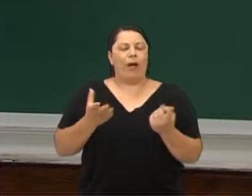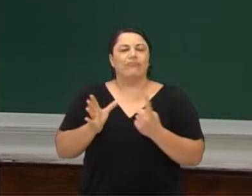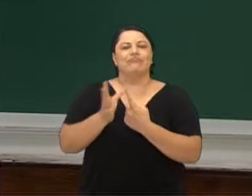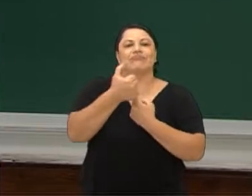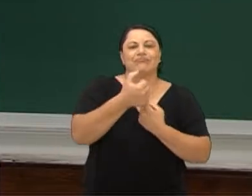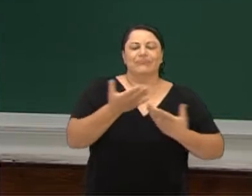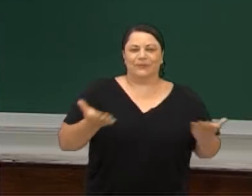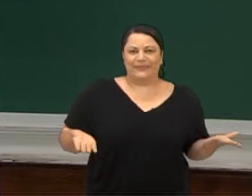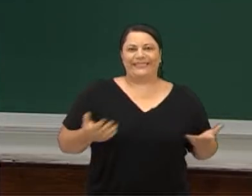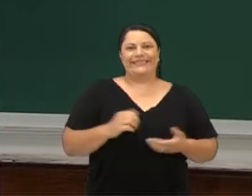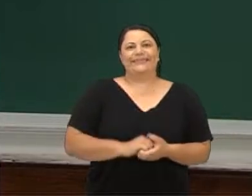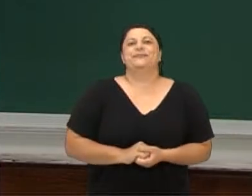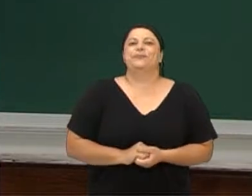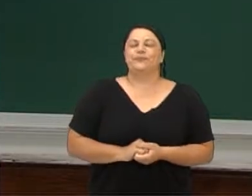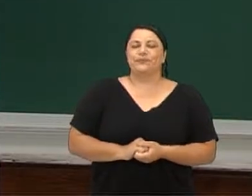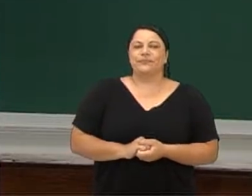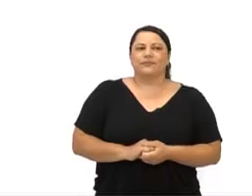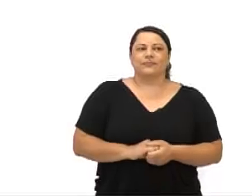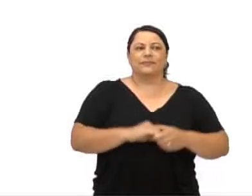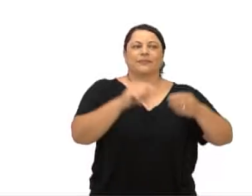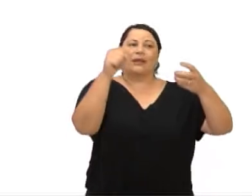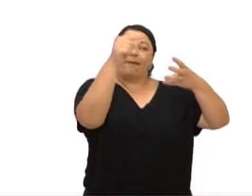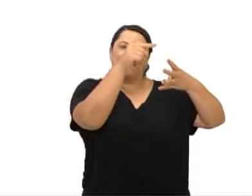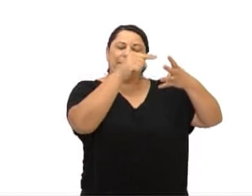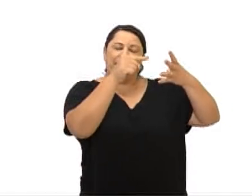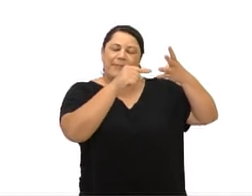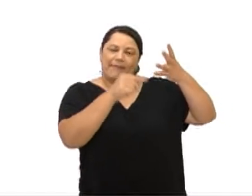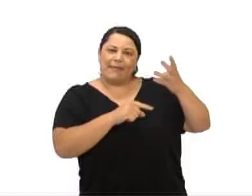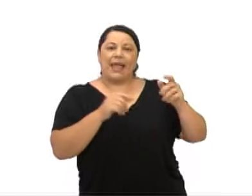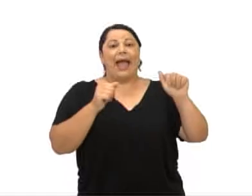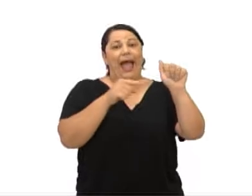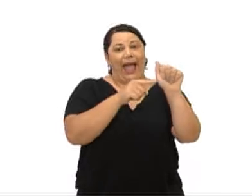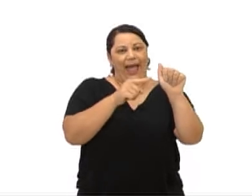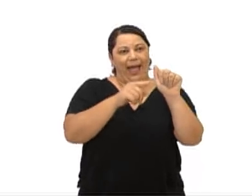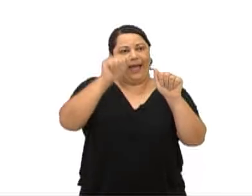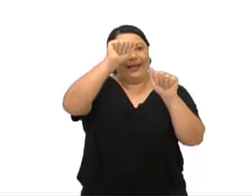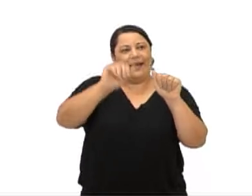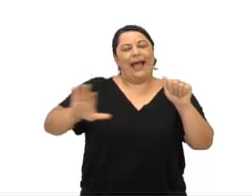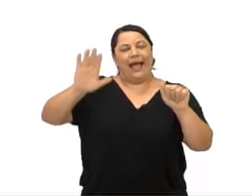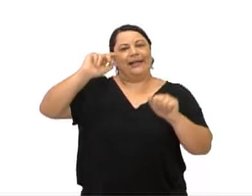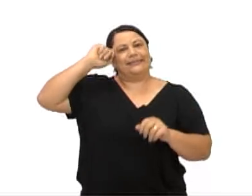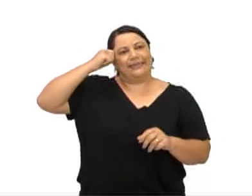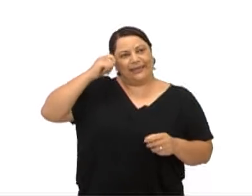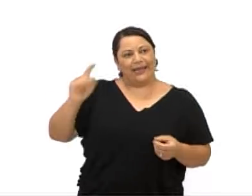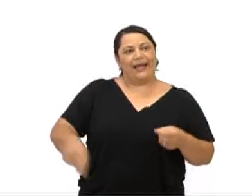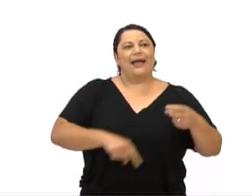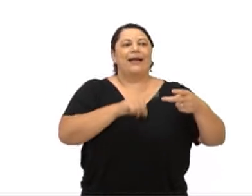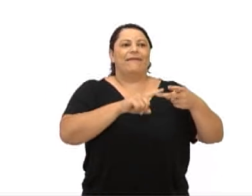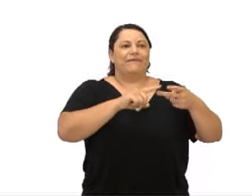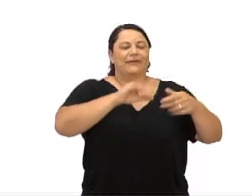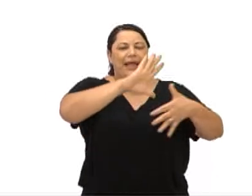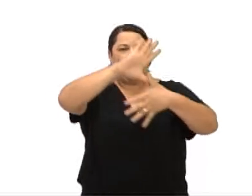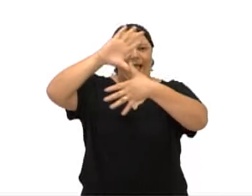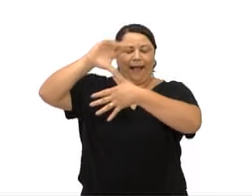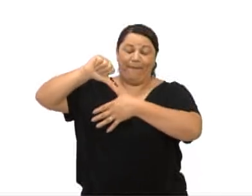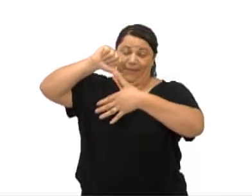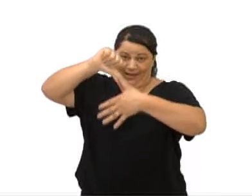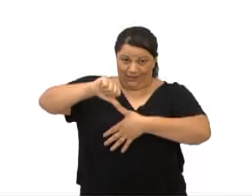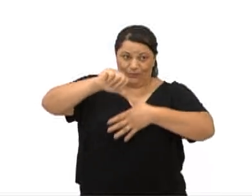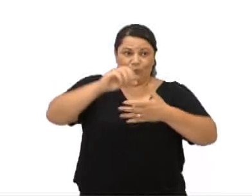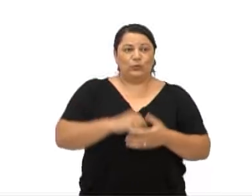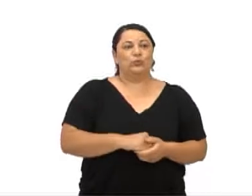potências imperialistas? Alternativas: A, Ásia e África; B, América do Sul e